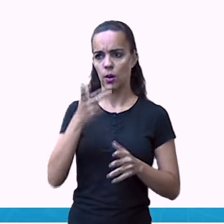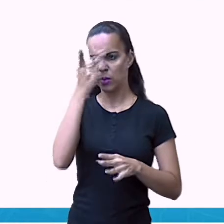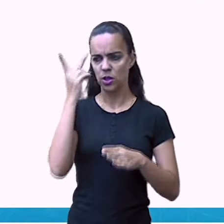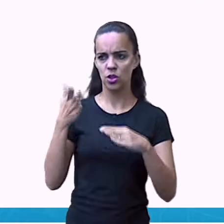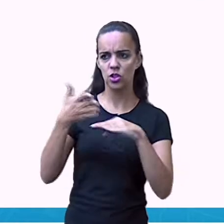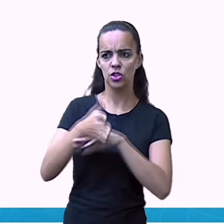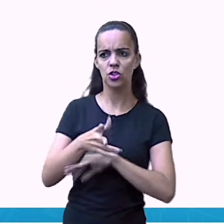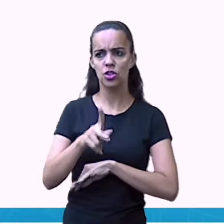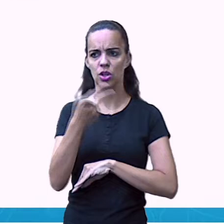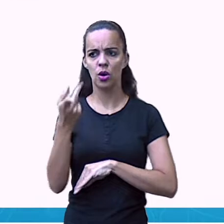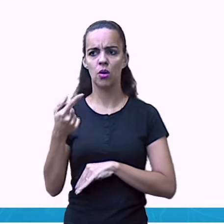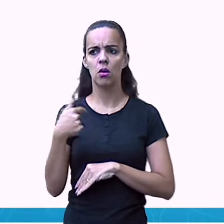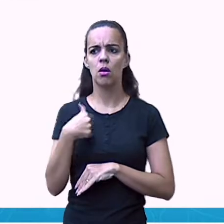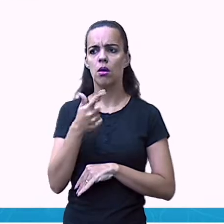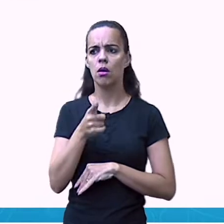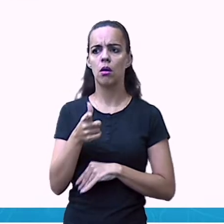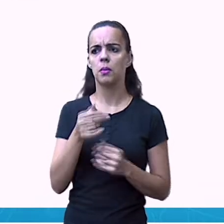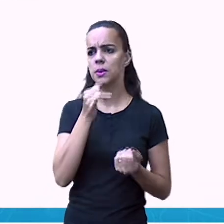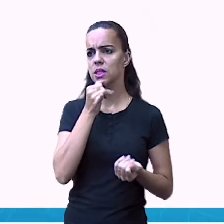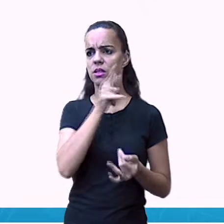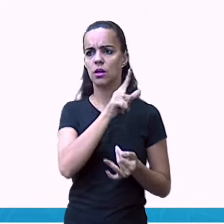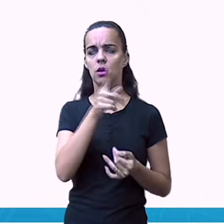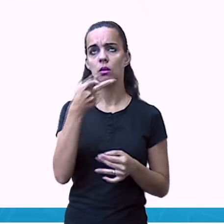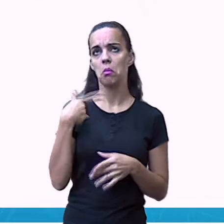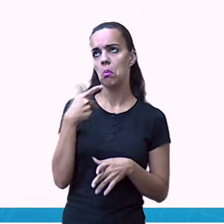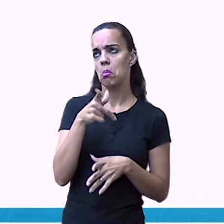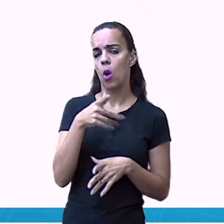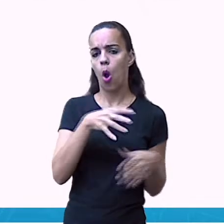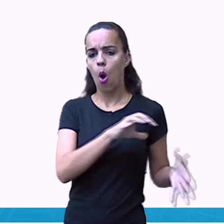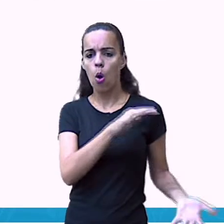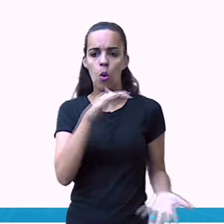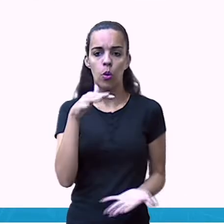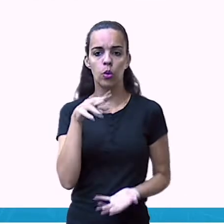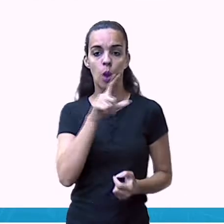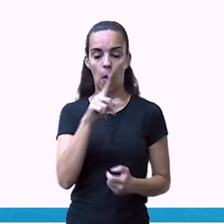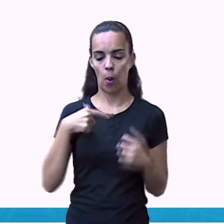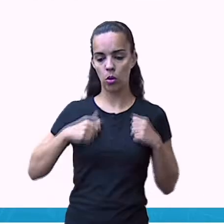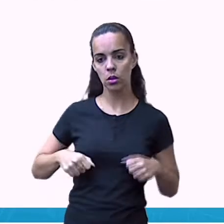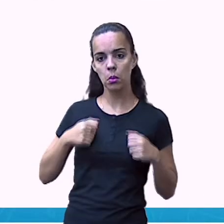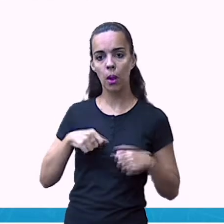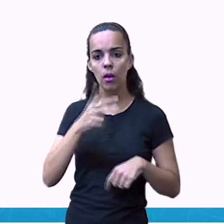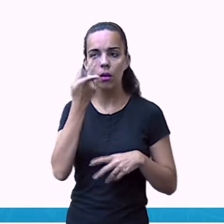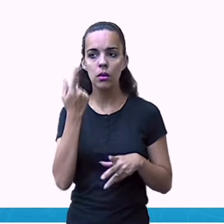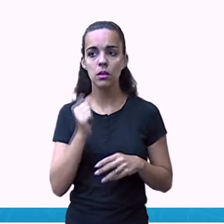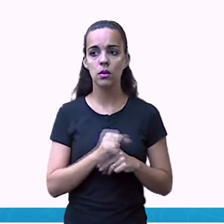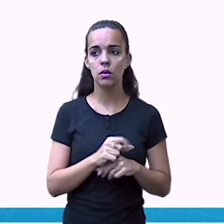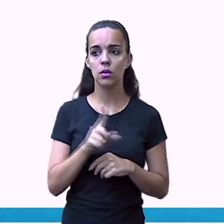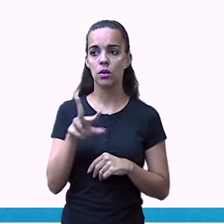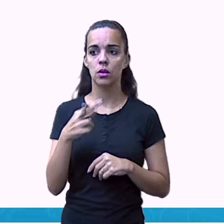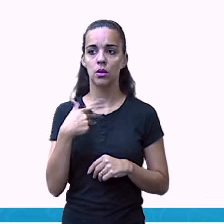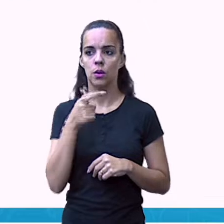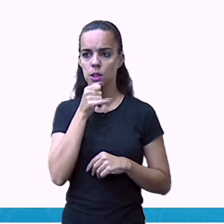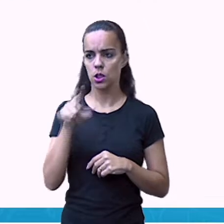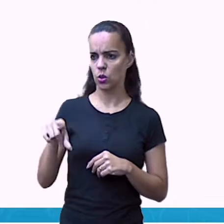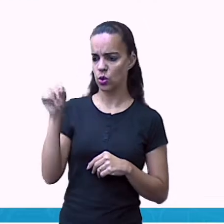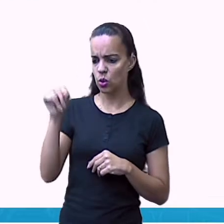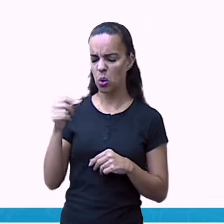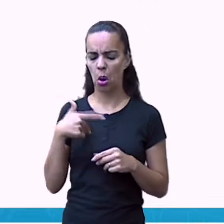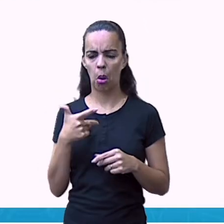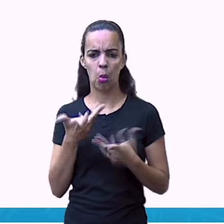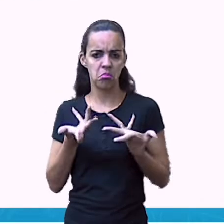porta e chega um condicional ou alguma outra coisa para você escolher, para você comprar? Você não escolheu, você